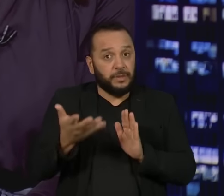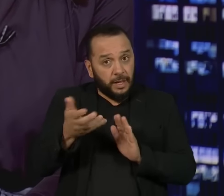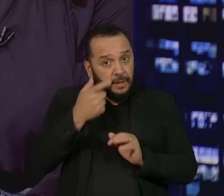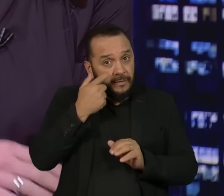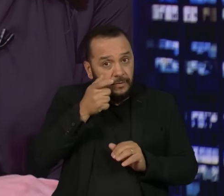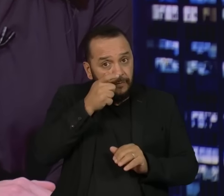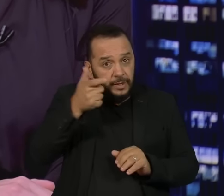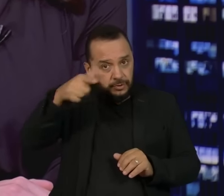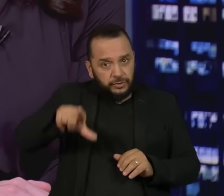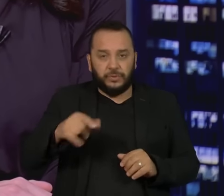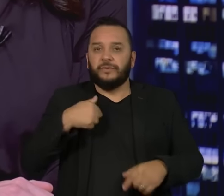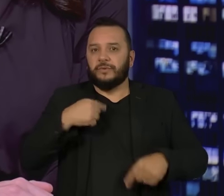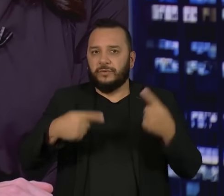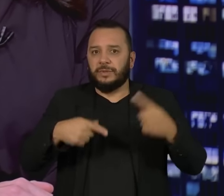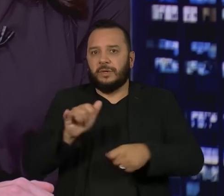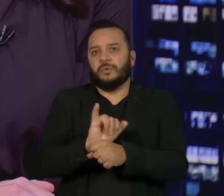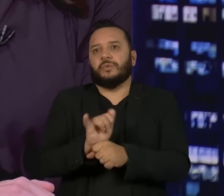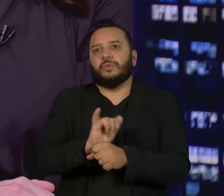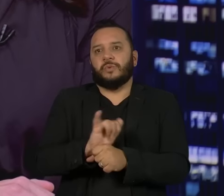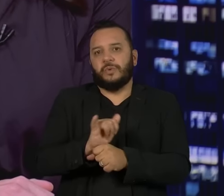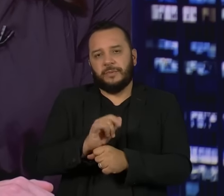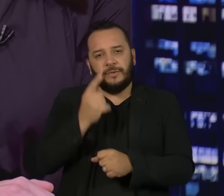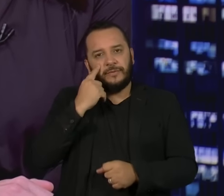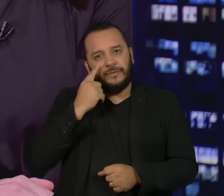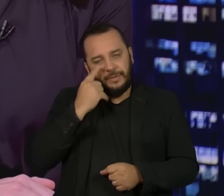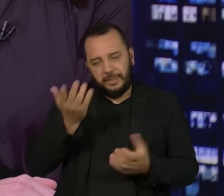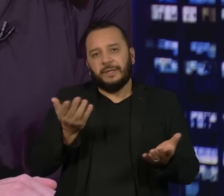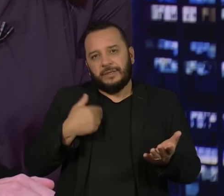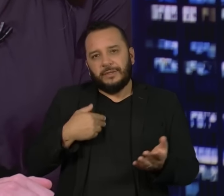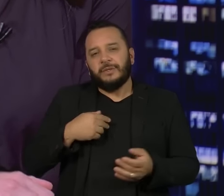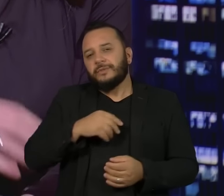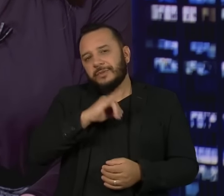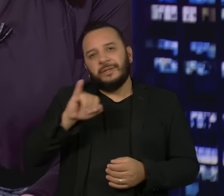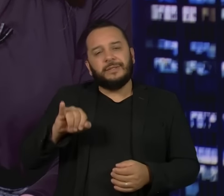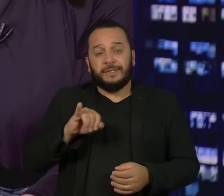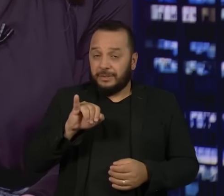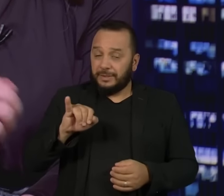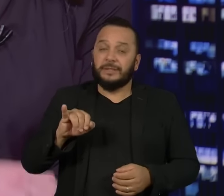rever essa discussão, vá ao YouTube, busque Opinião em Jornalismo TV